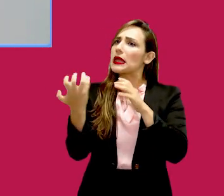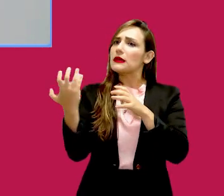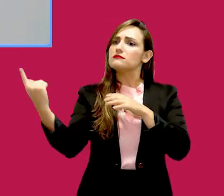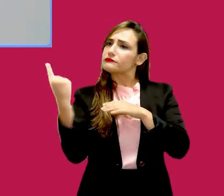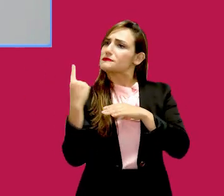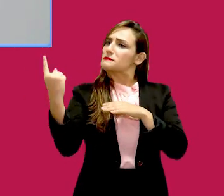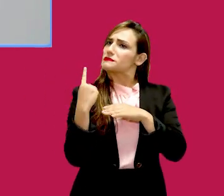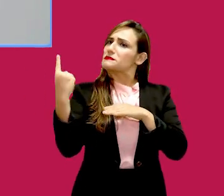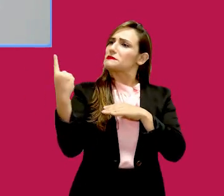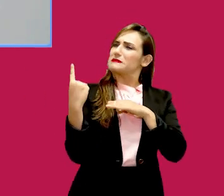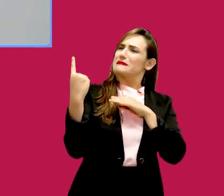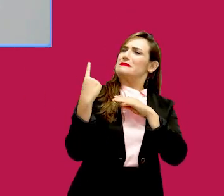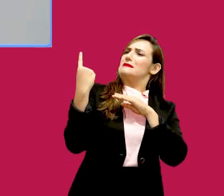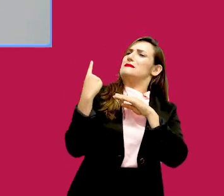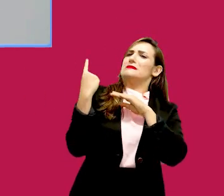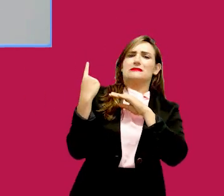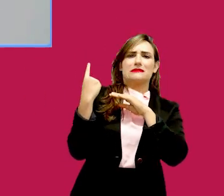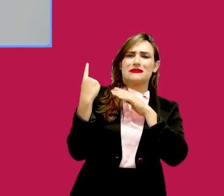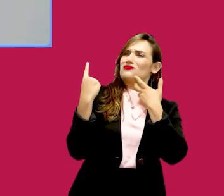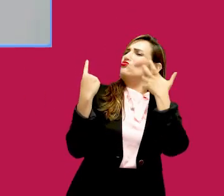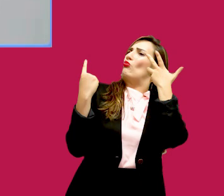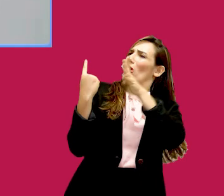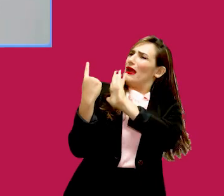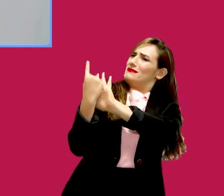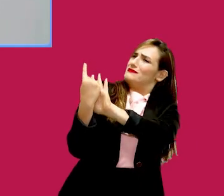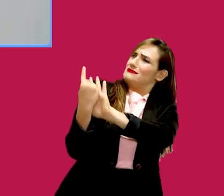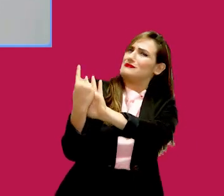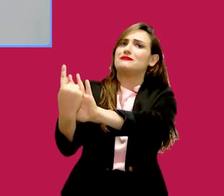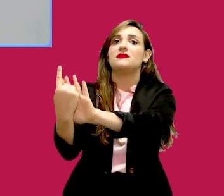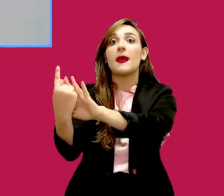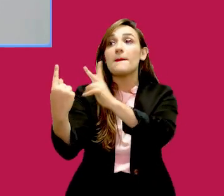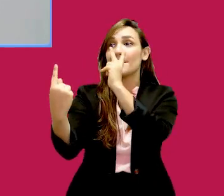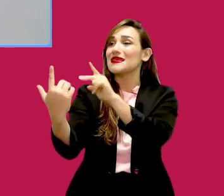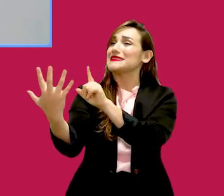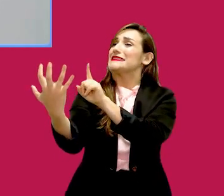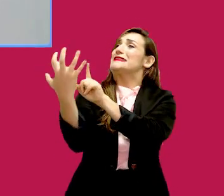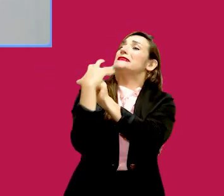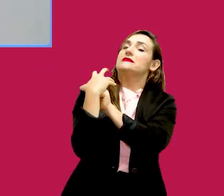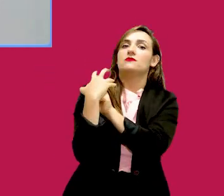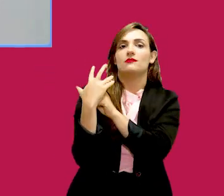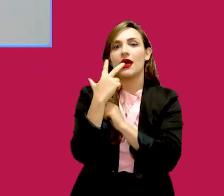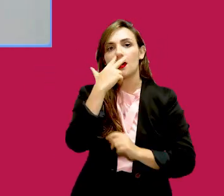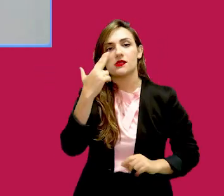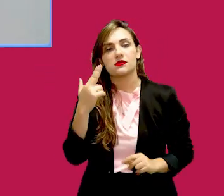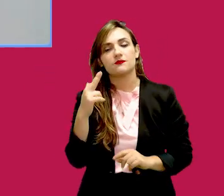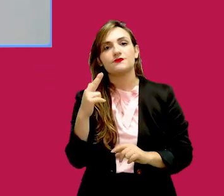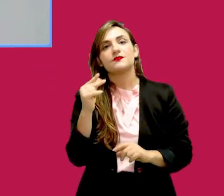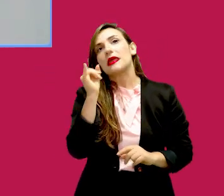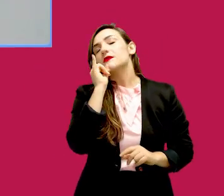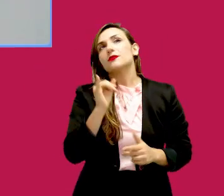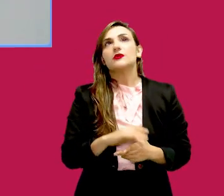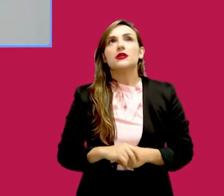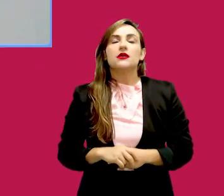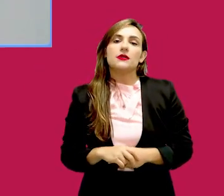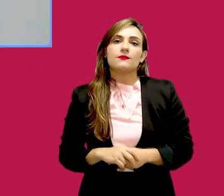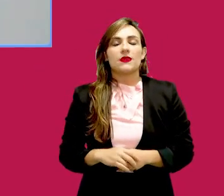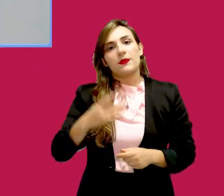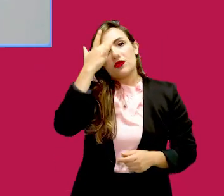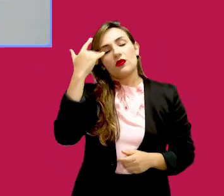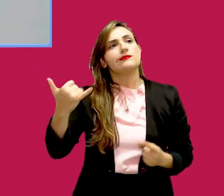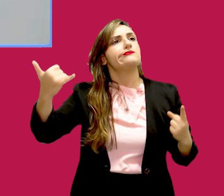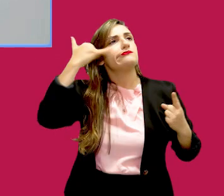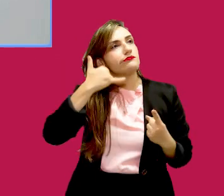clara em não querer esse contato. Então, a gente poderia pensar na postura do autor que telefona e